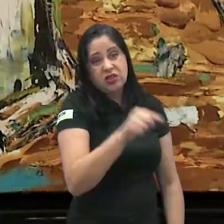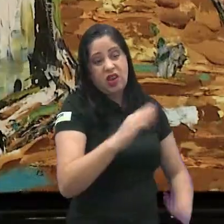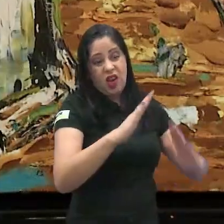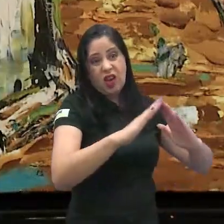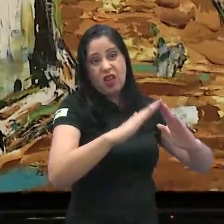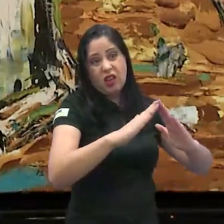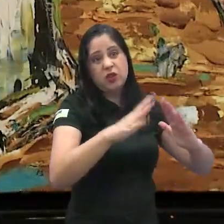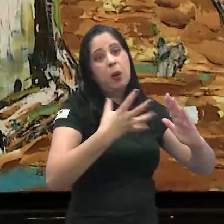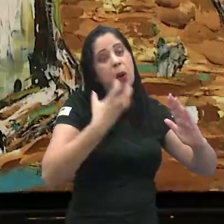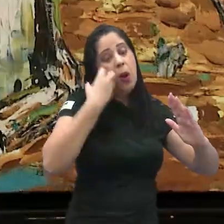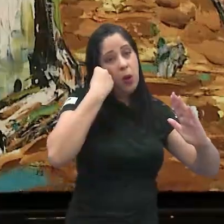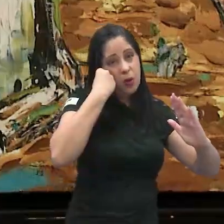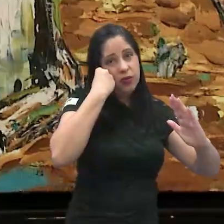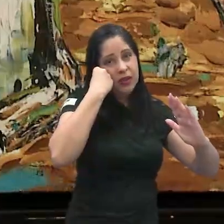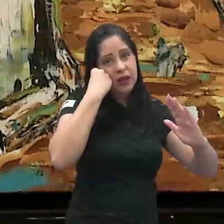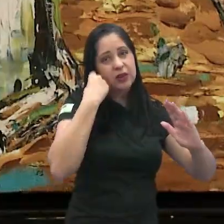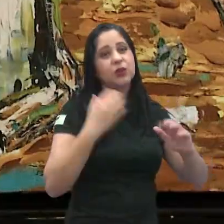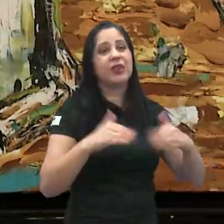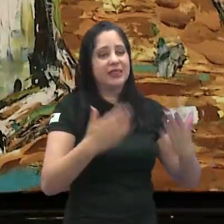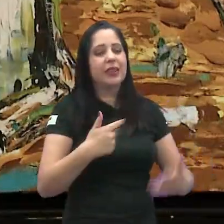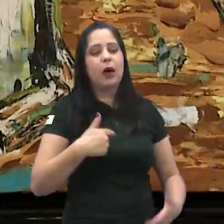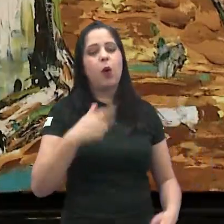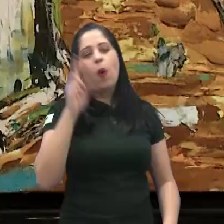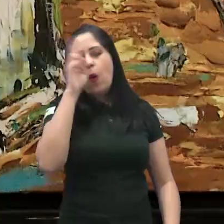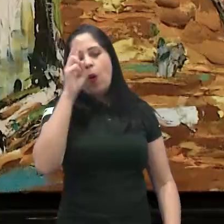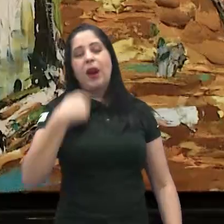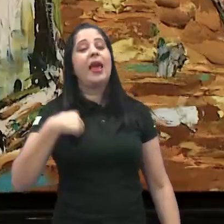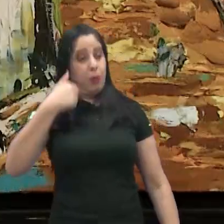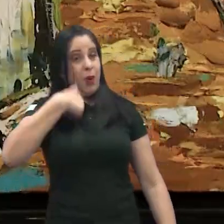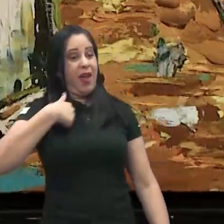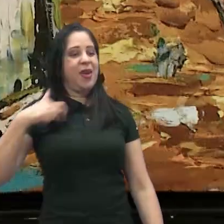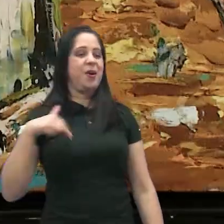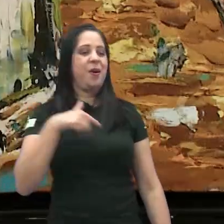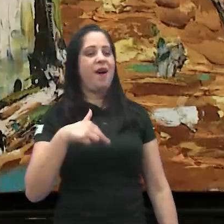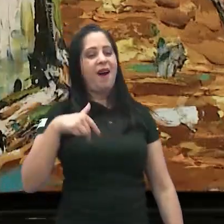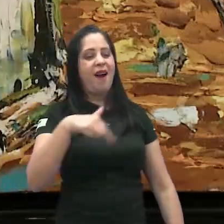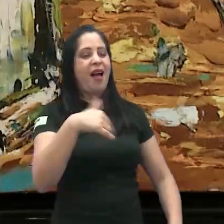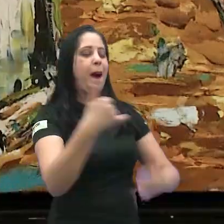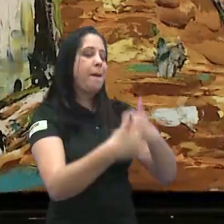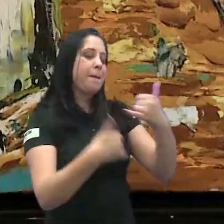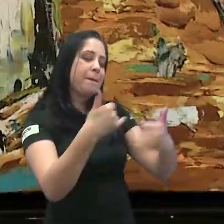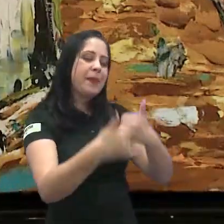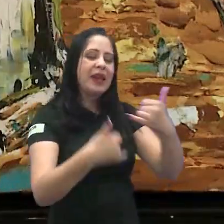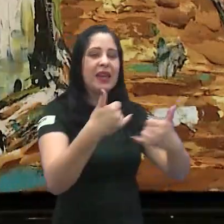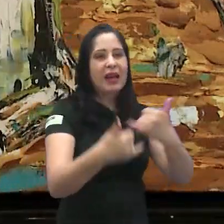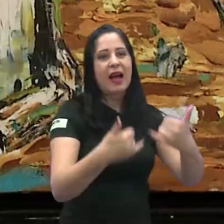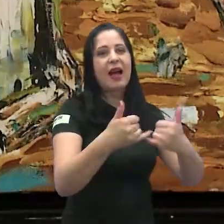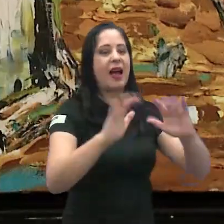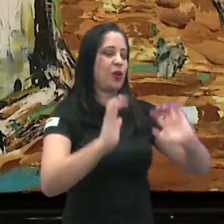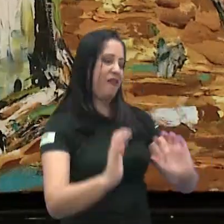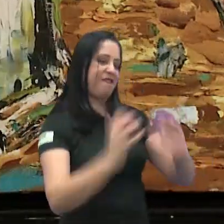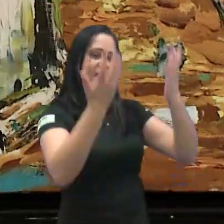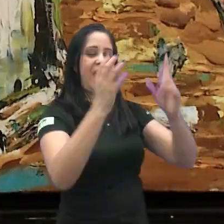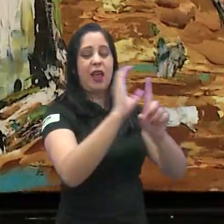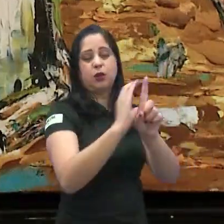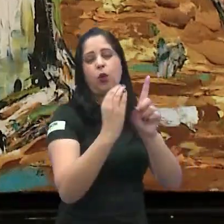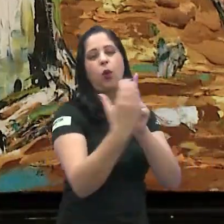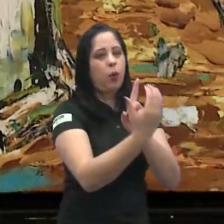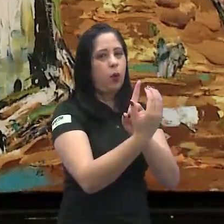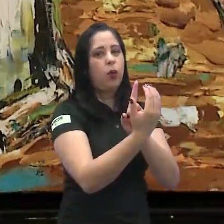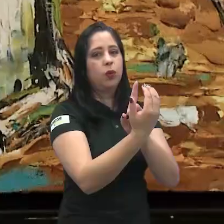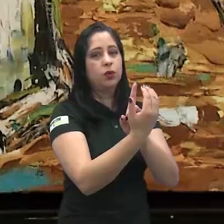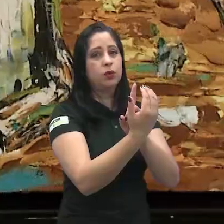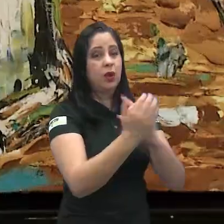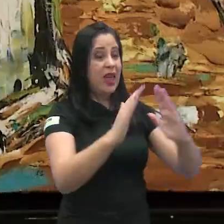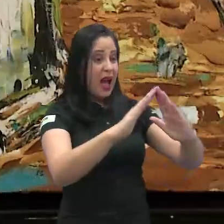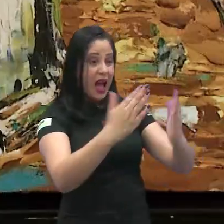algum almoço, em algum evento, em alguma festividade, em algum culto, alguma cerimônia. E o Éden